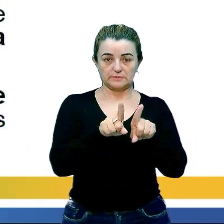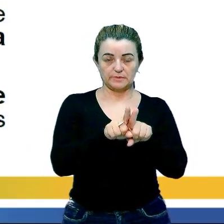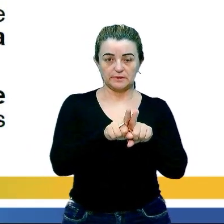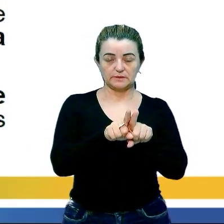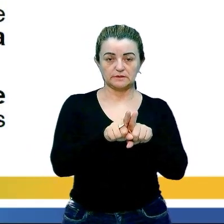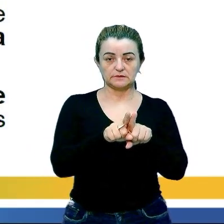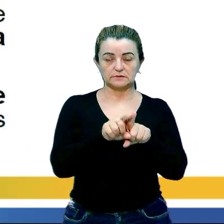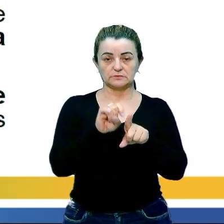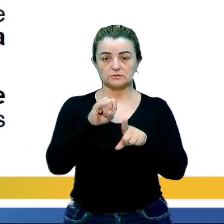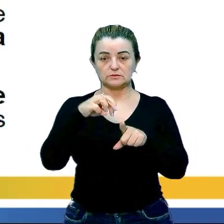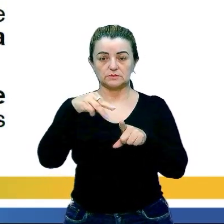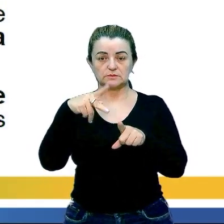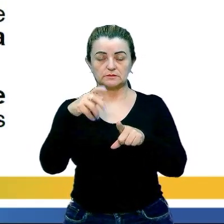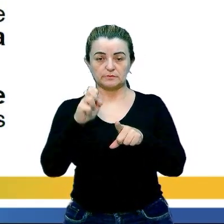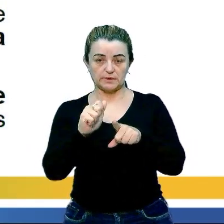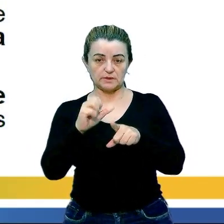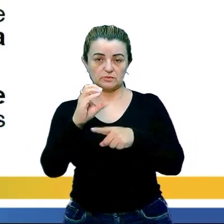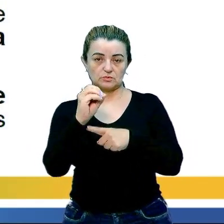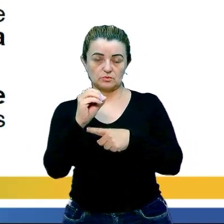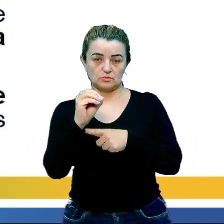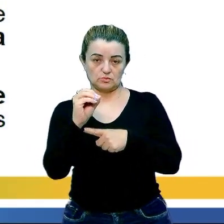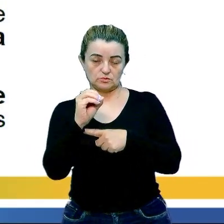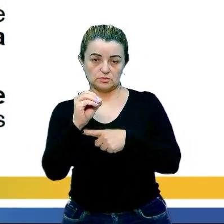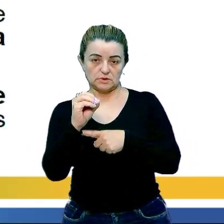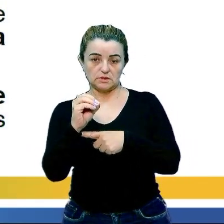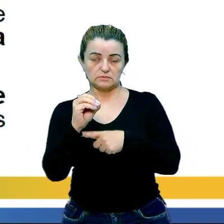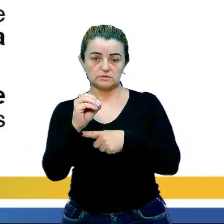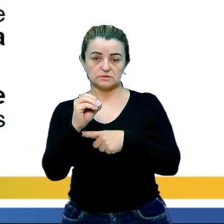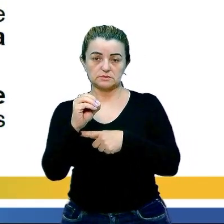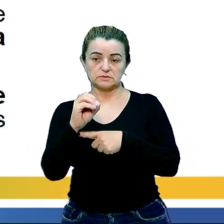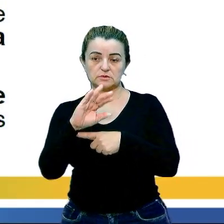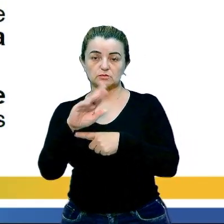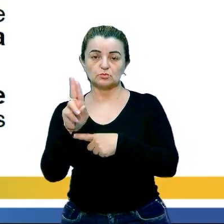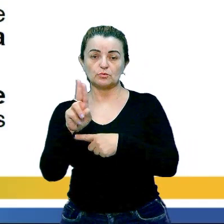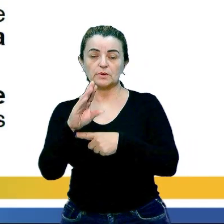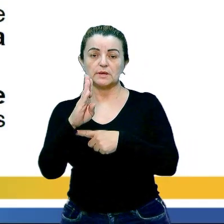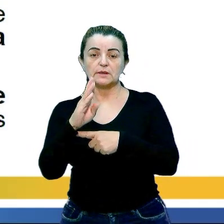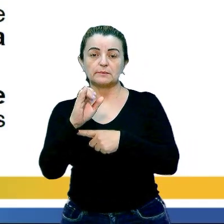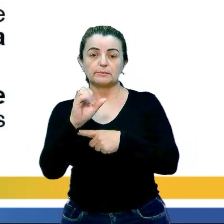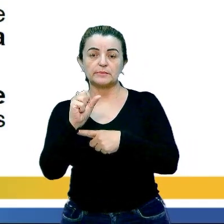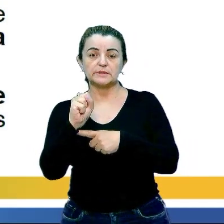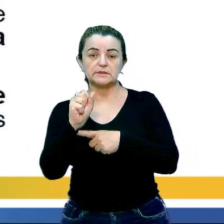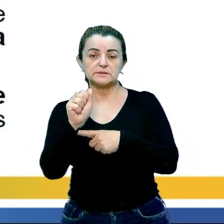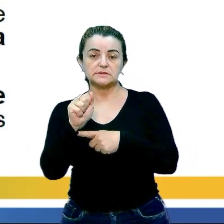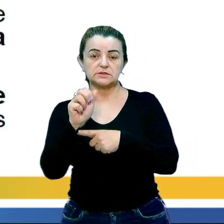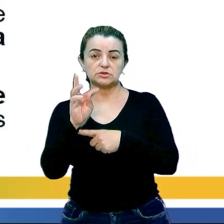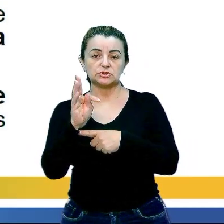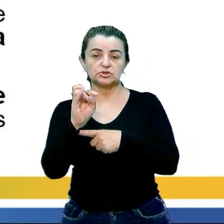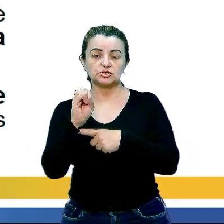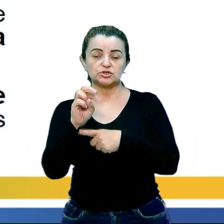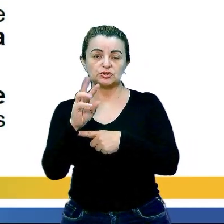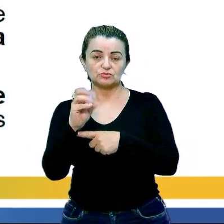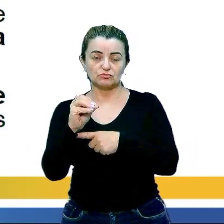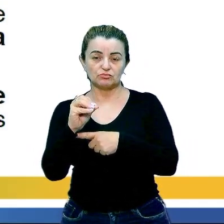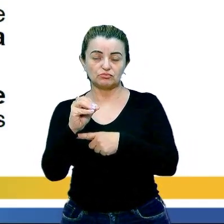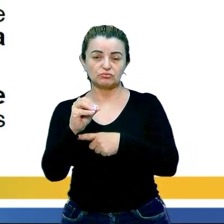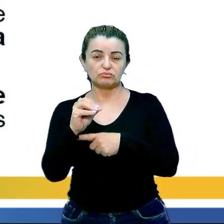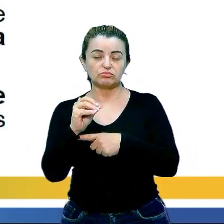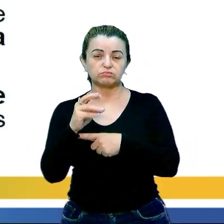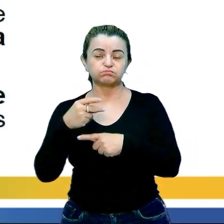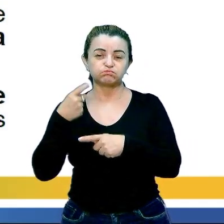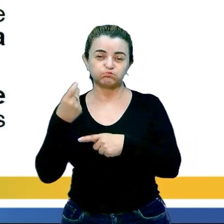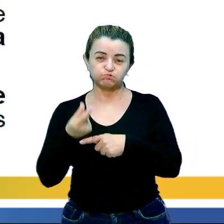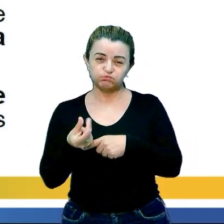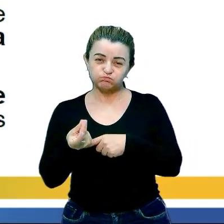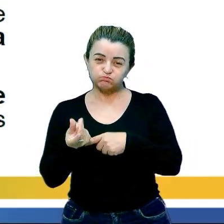alguns textos históricos como Império Bizantino, né, foi o que perdurou por mais tempo, né?